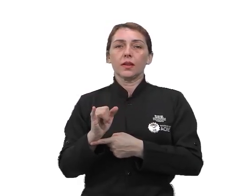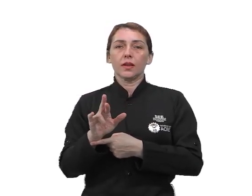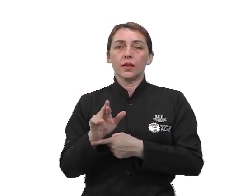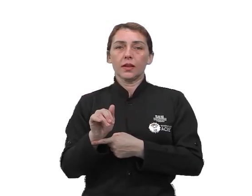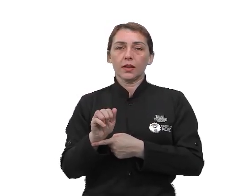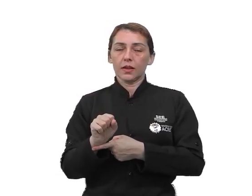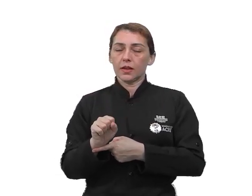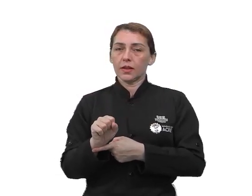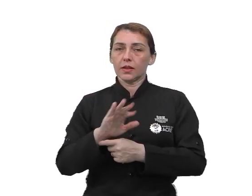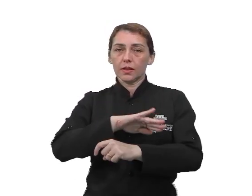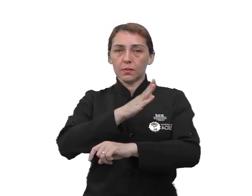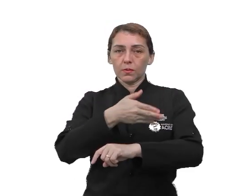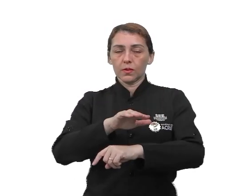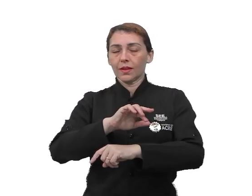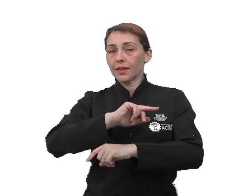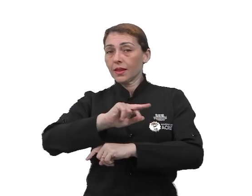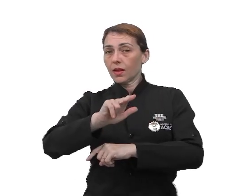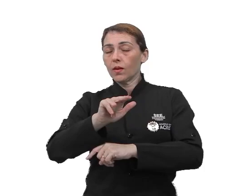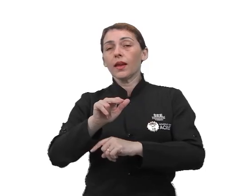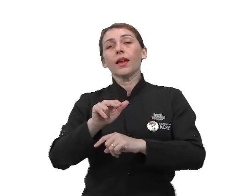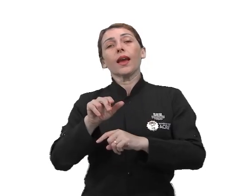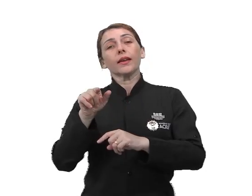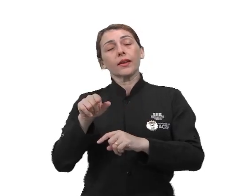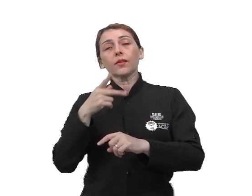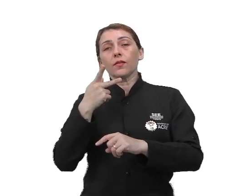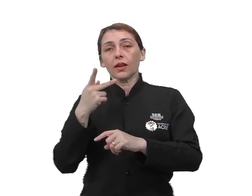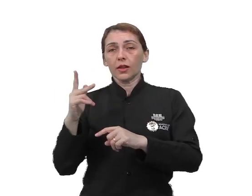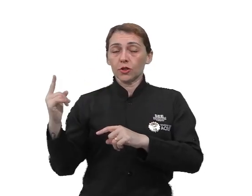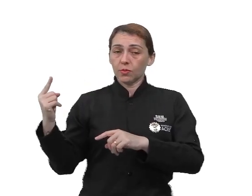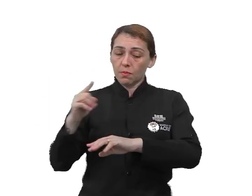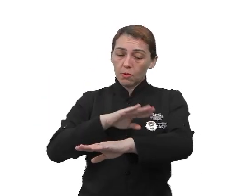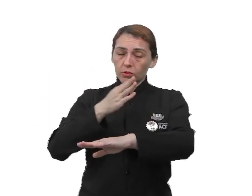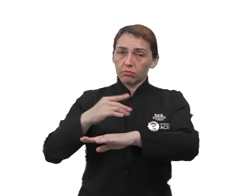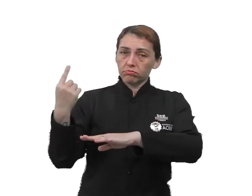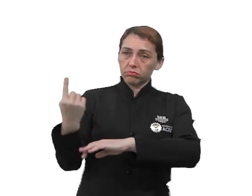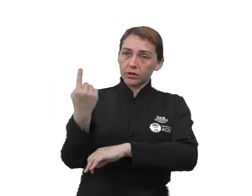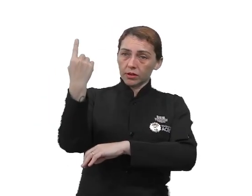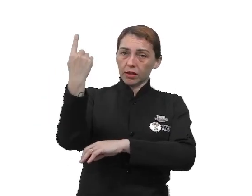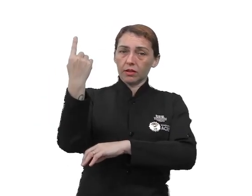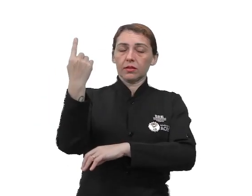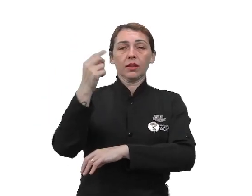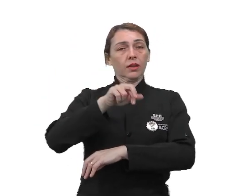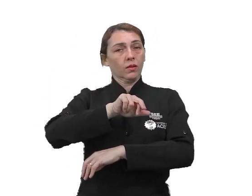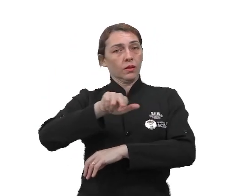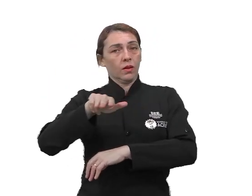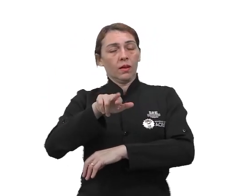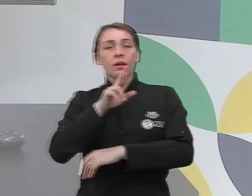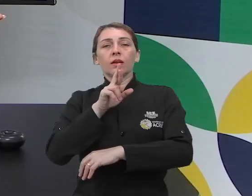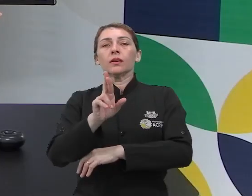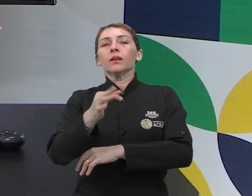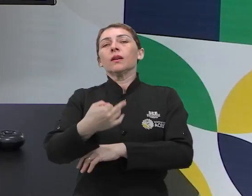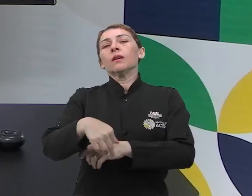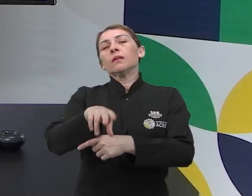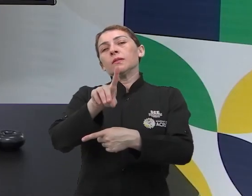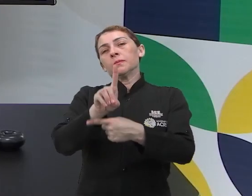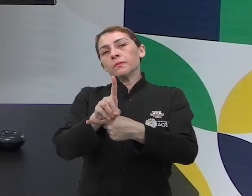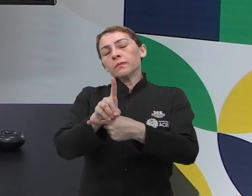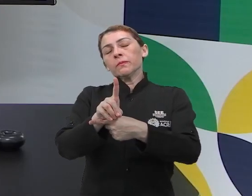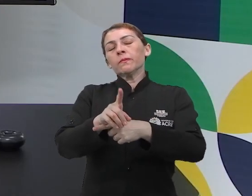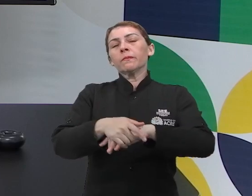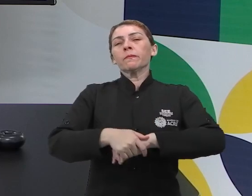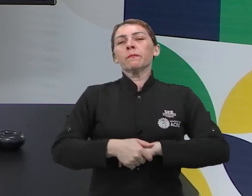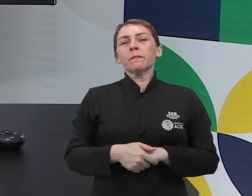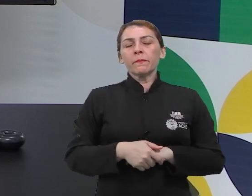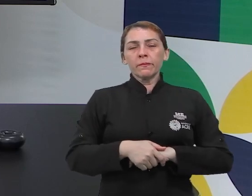Não, porque fala de gradiente baixo e aqui eu estou falando de montanhas, né, que são áreas elevadas, ou seja, se tivesse um rio ali na montanha,